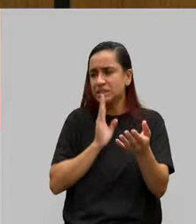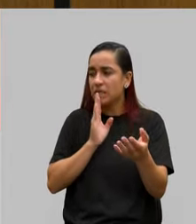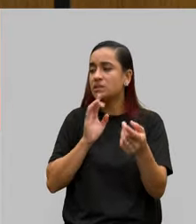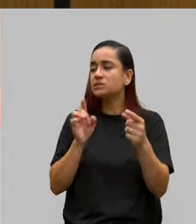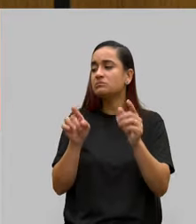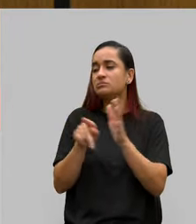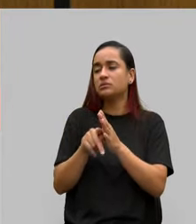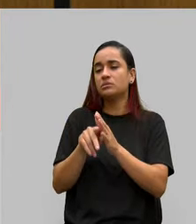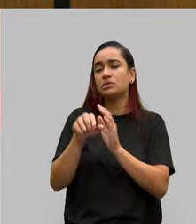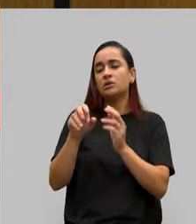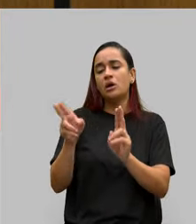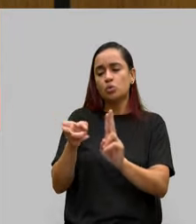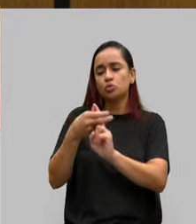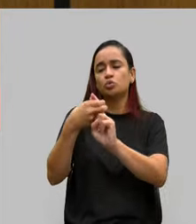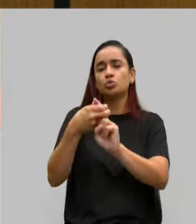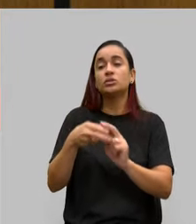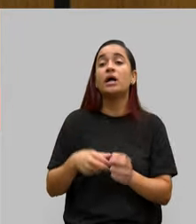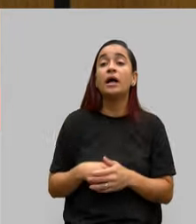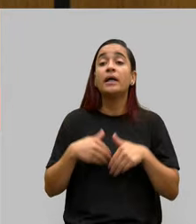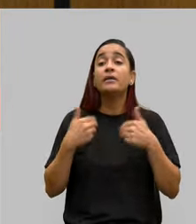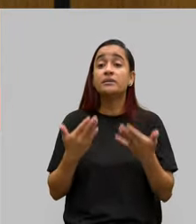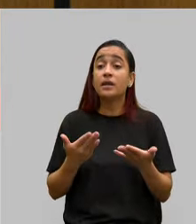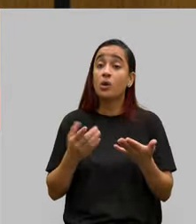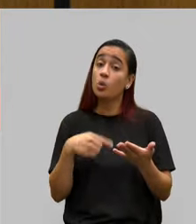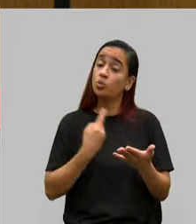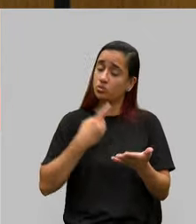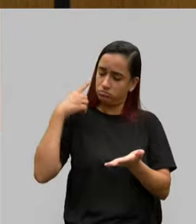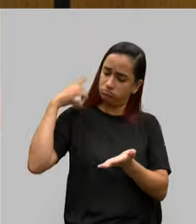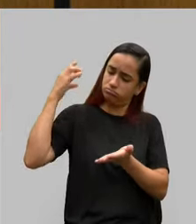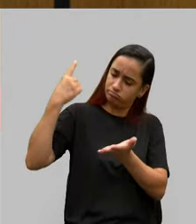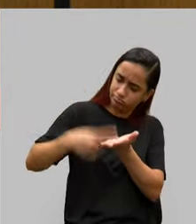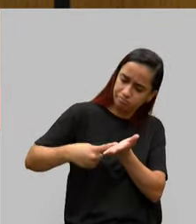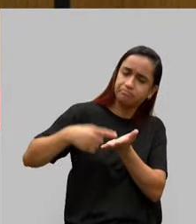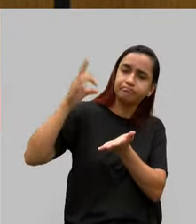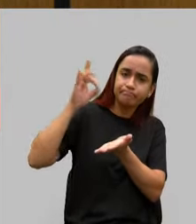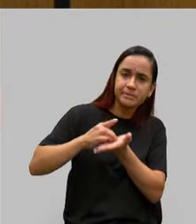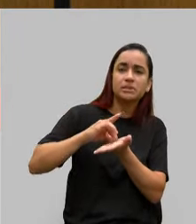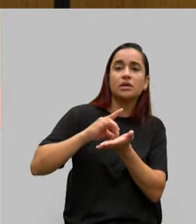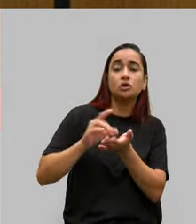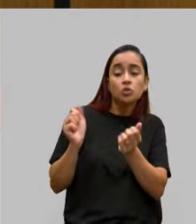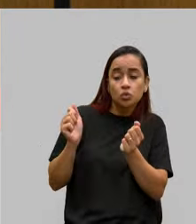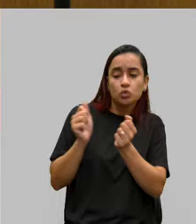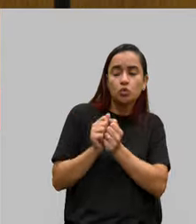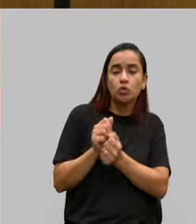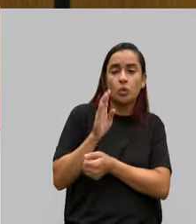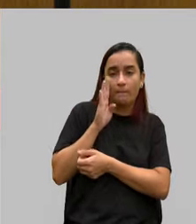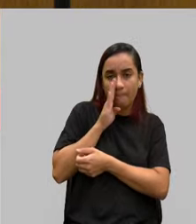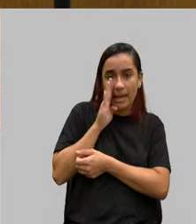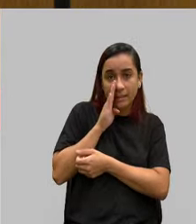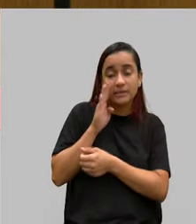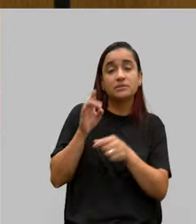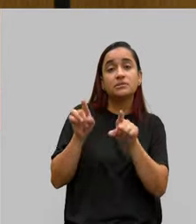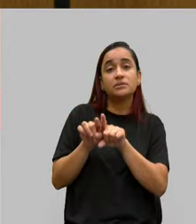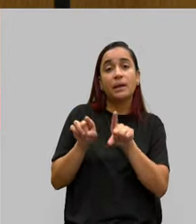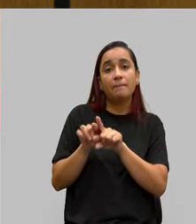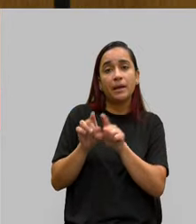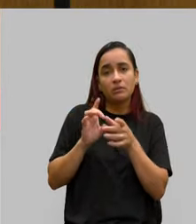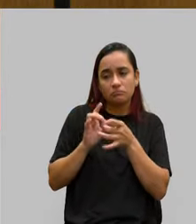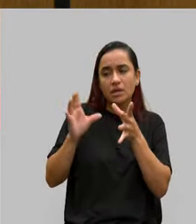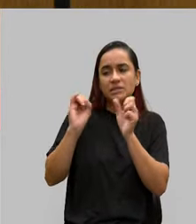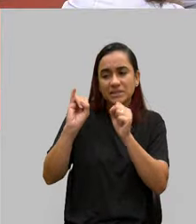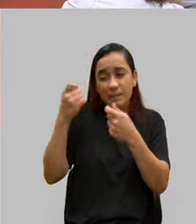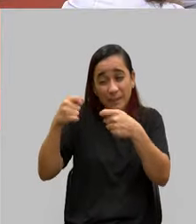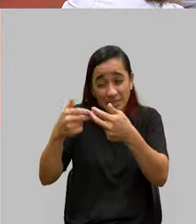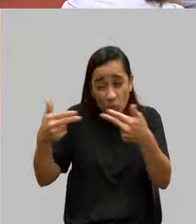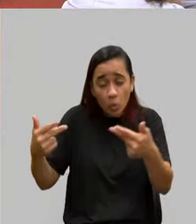SUS então assim a gente reafirma o compromisso está junto aqui com você Beatriz Cira e à disposição sempre que for